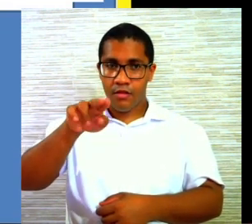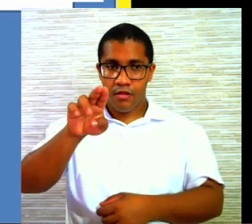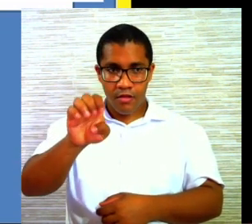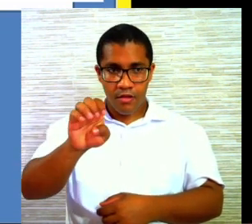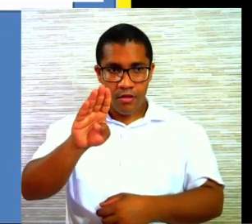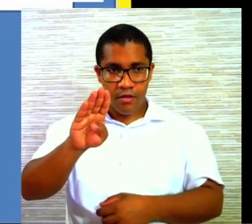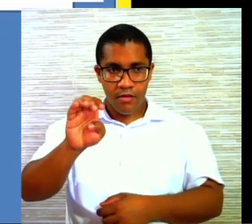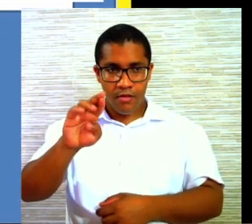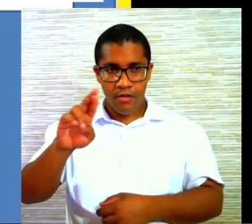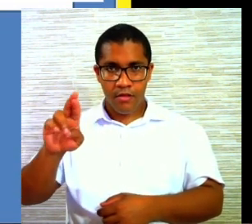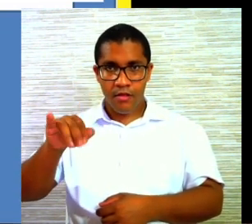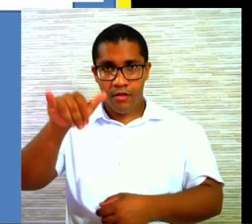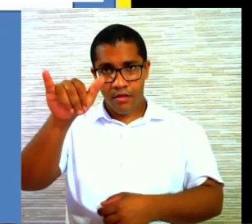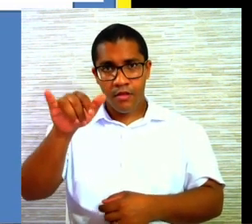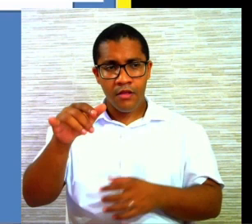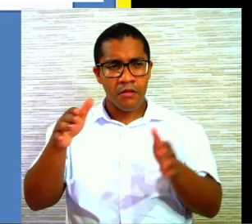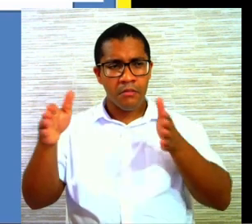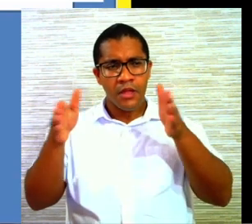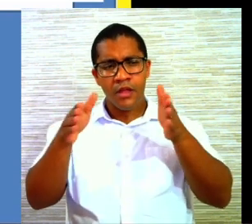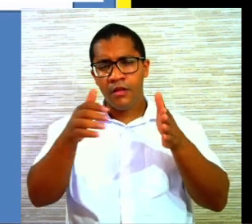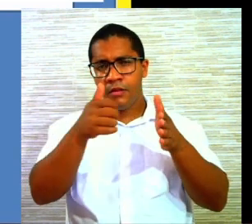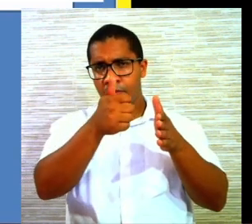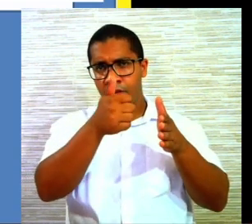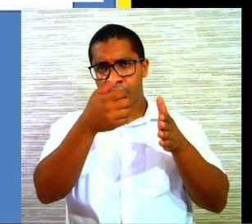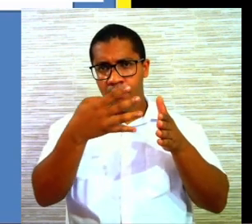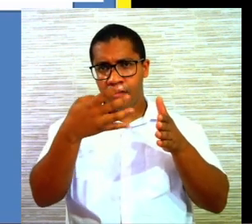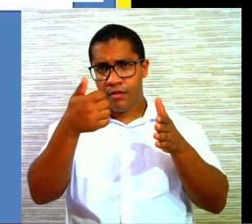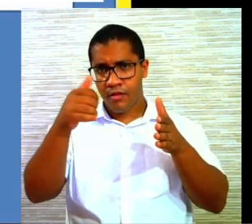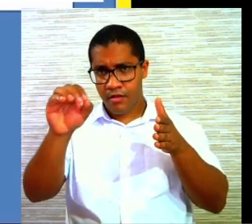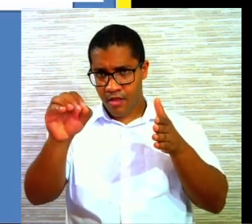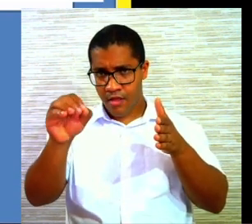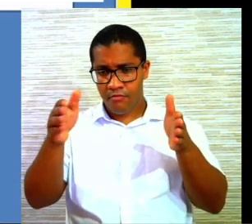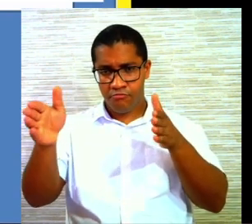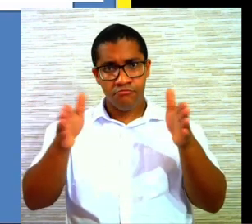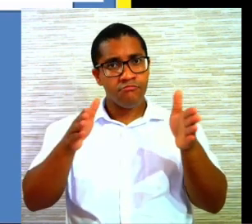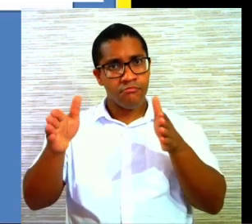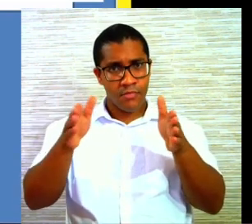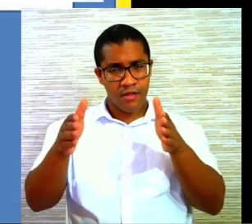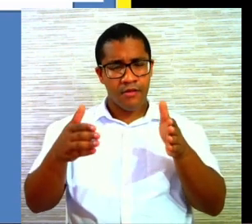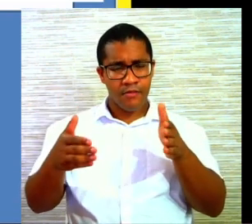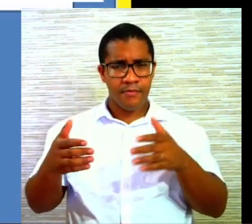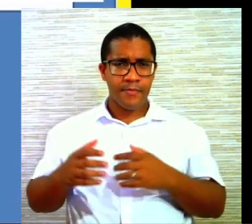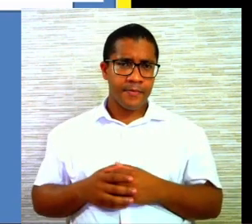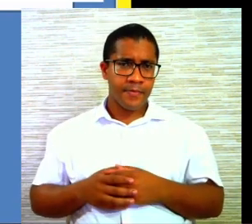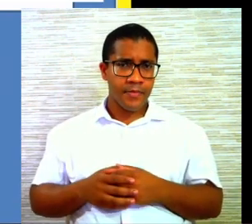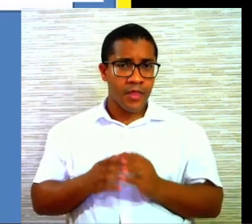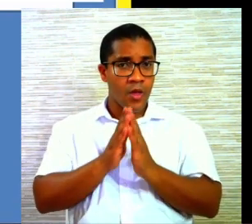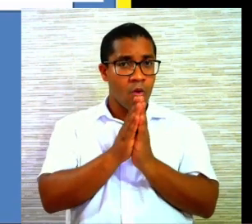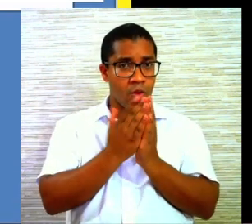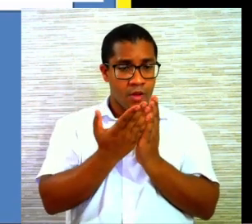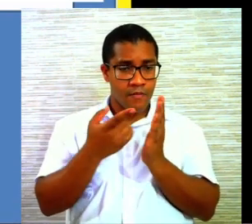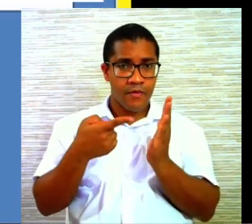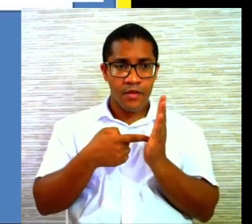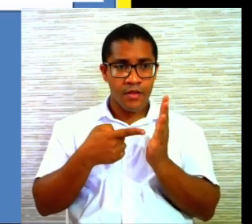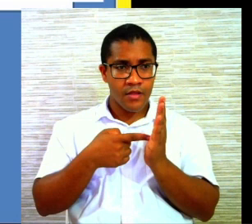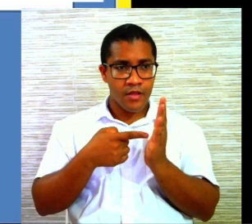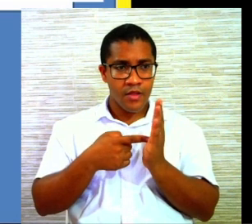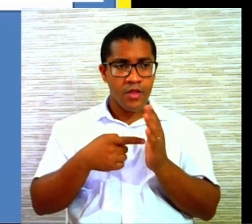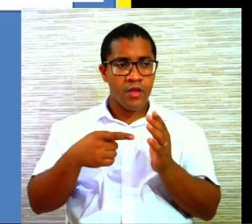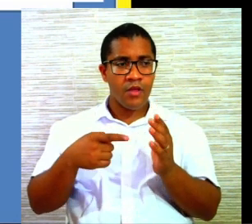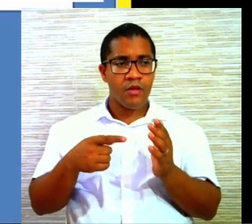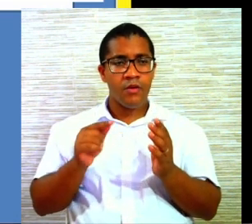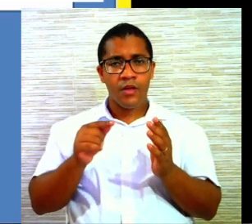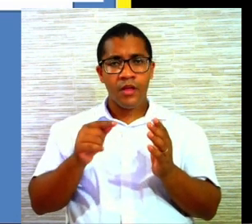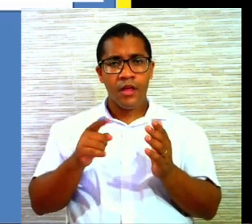o Duque de Berry, em meados de 1410. Então, vejamos. Então, o livro de